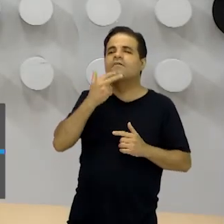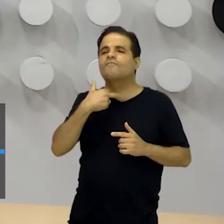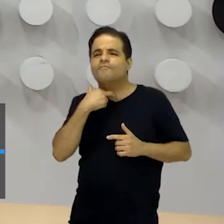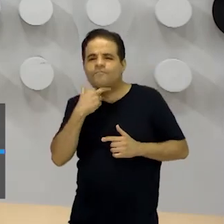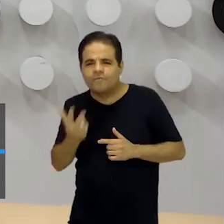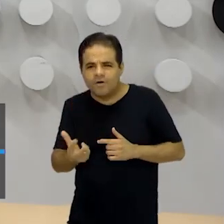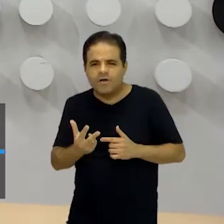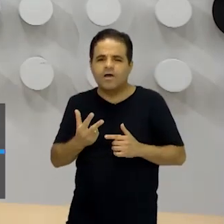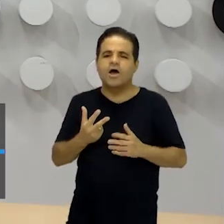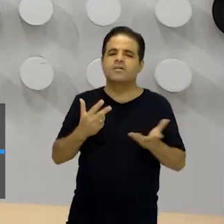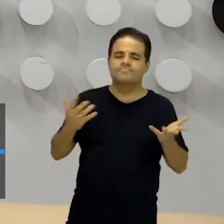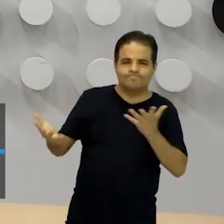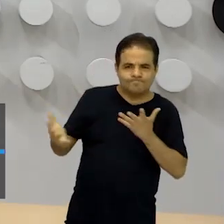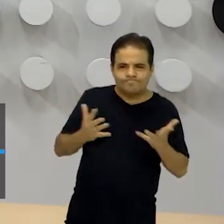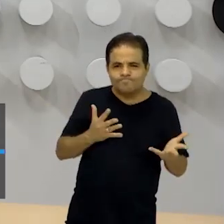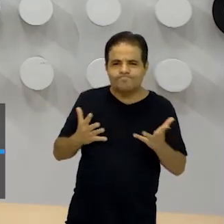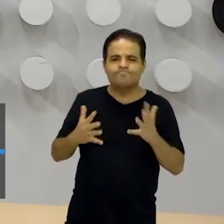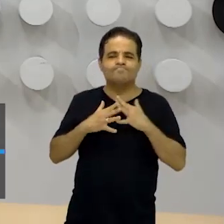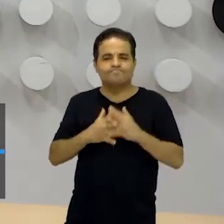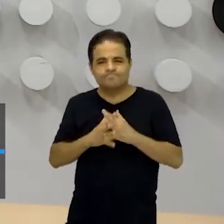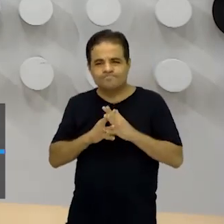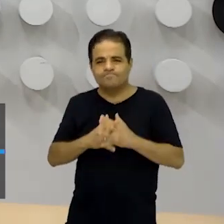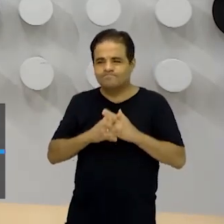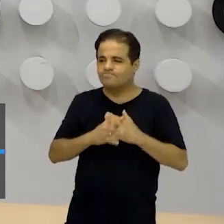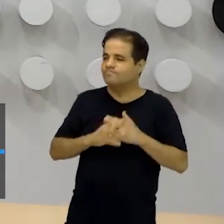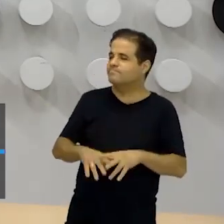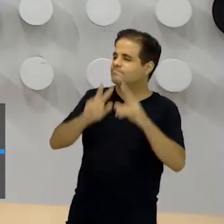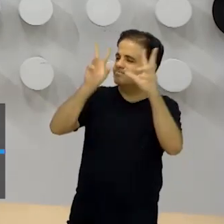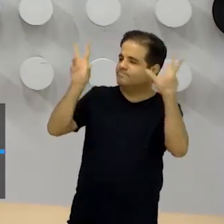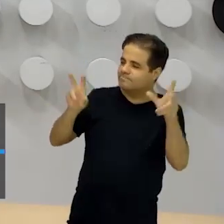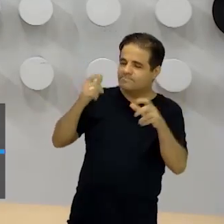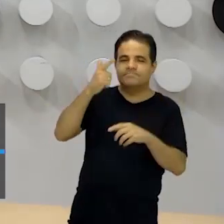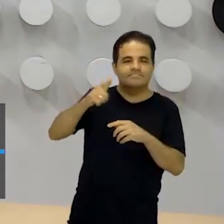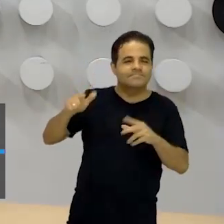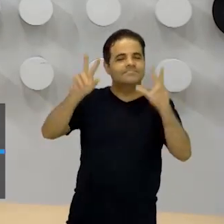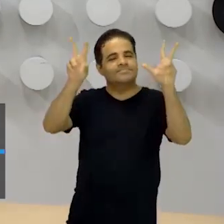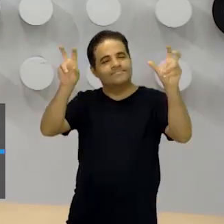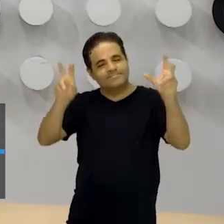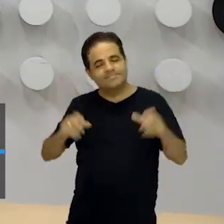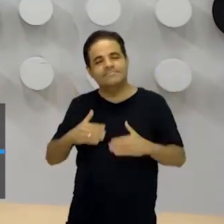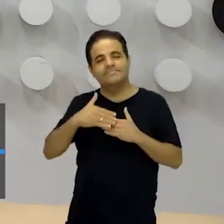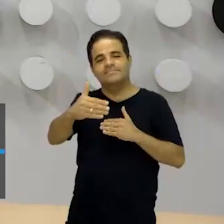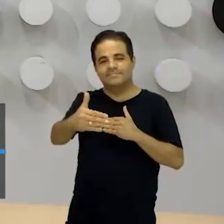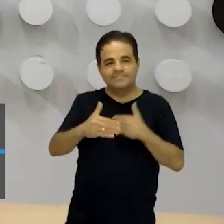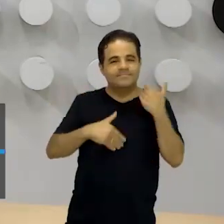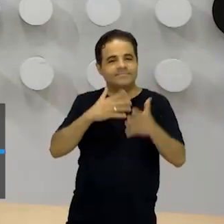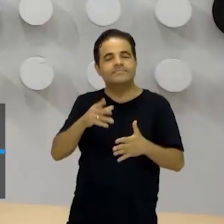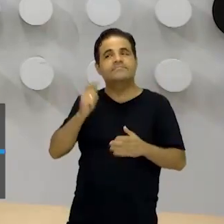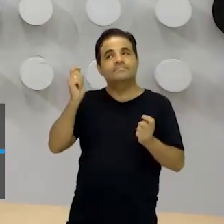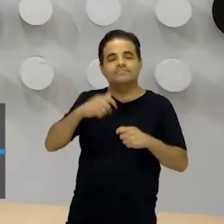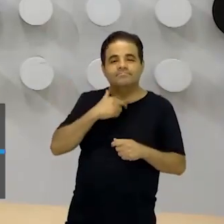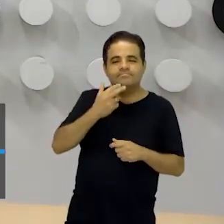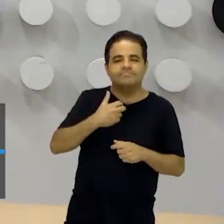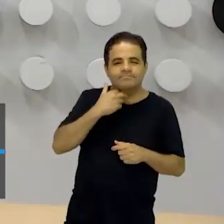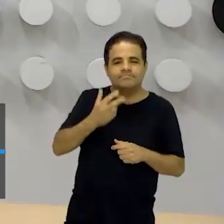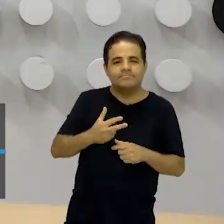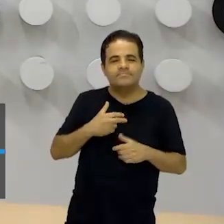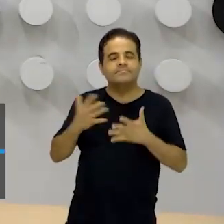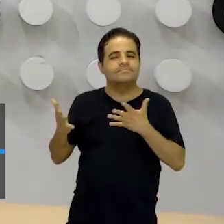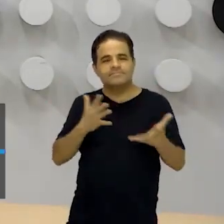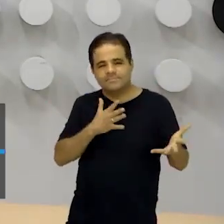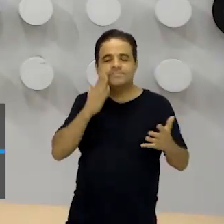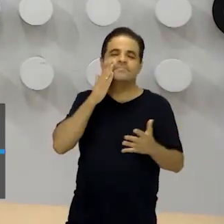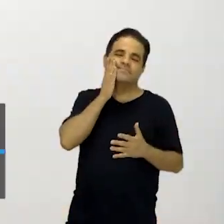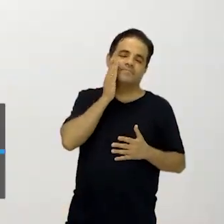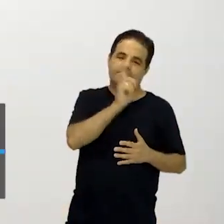né? Mas o tema, tem outros assuntos ali que o principal assunto ali é a voz, no outro, na letra C, é a